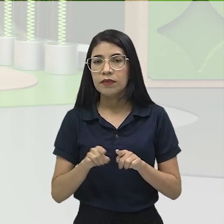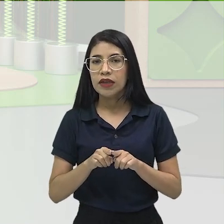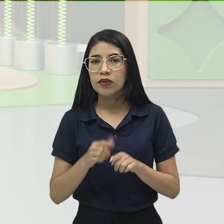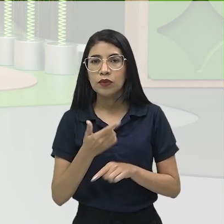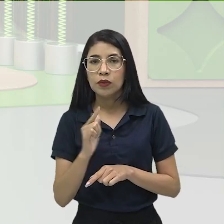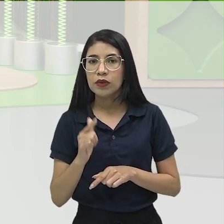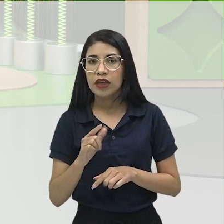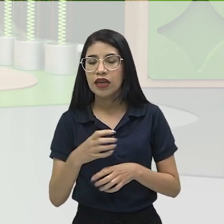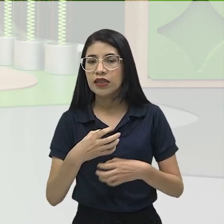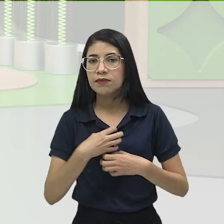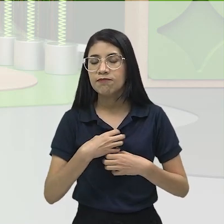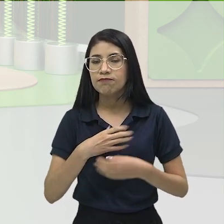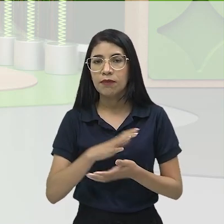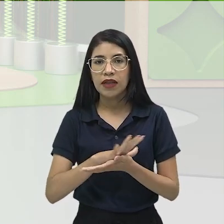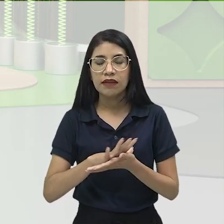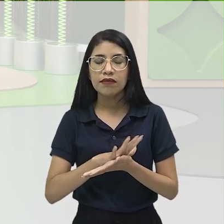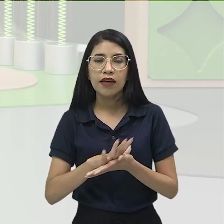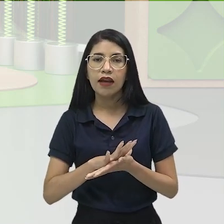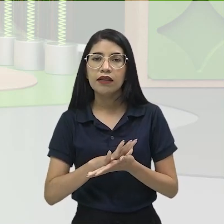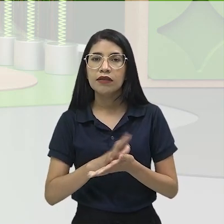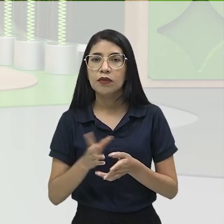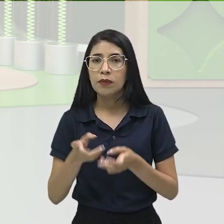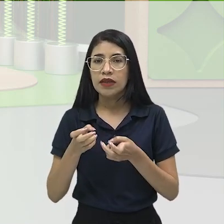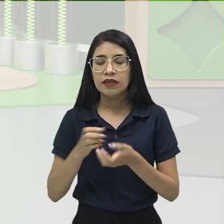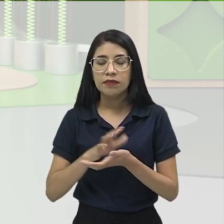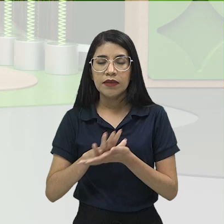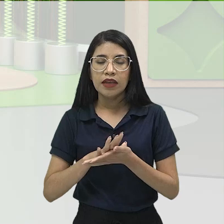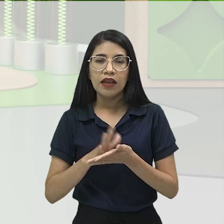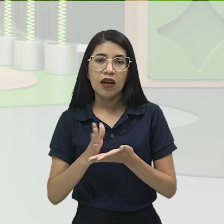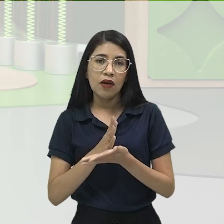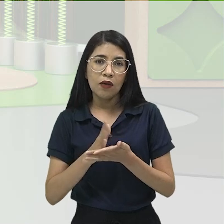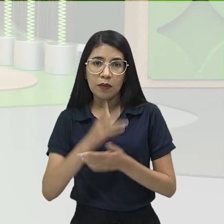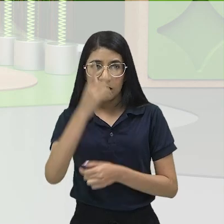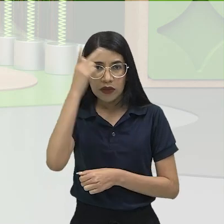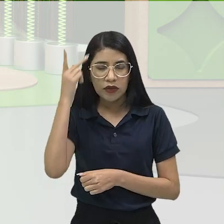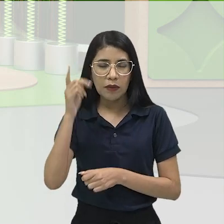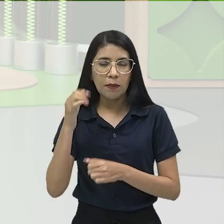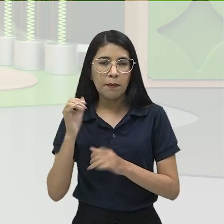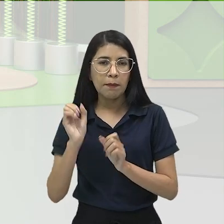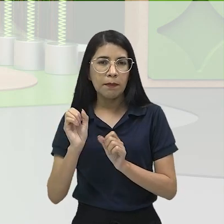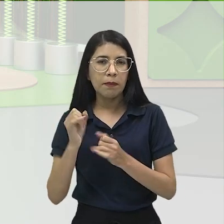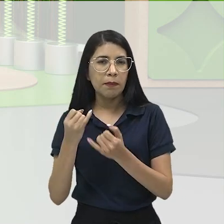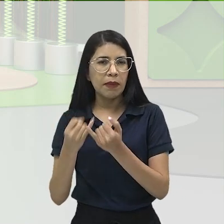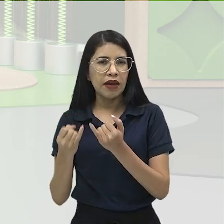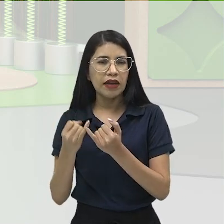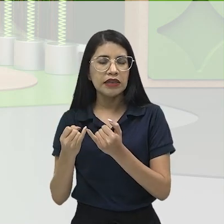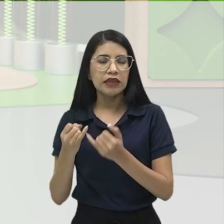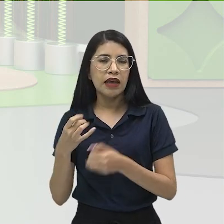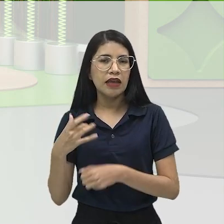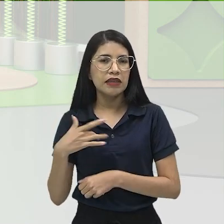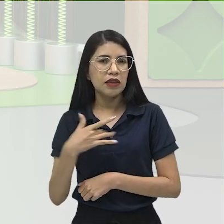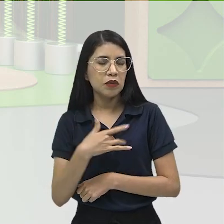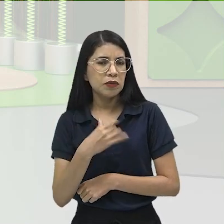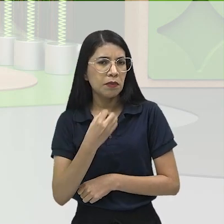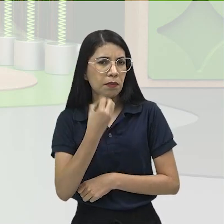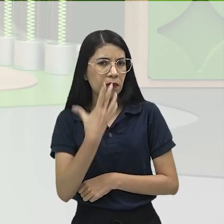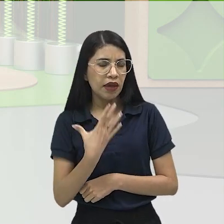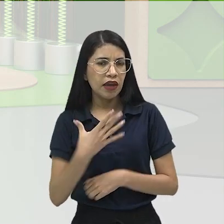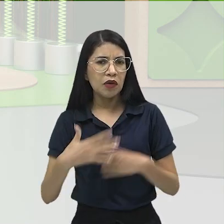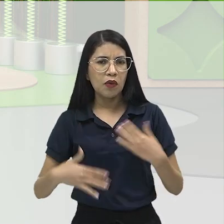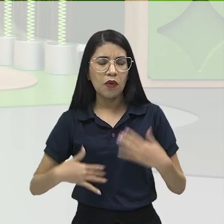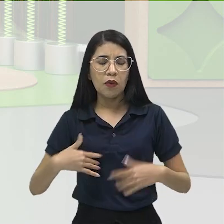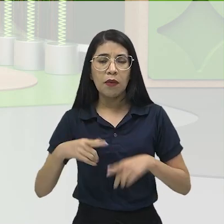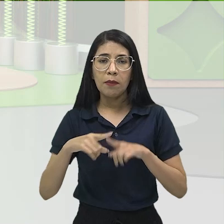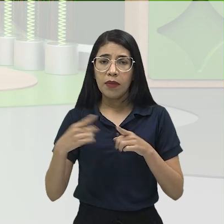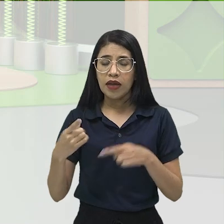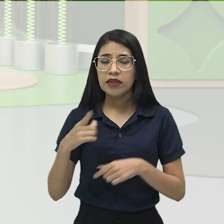apresentam sintomas aparentes. Muitas pessoas podem aparentar, né, estar bem fisicamente e mesmo